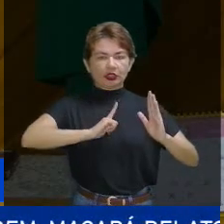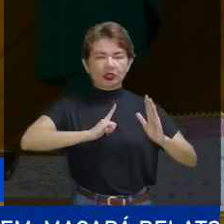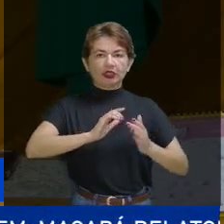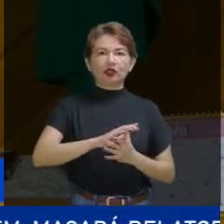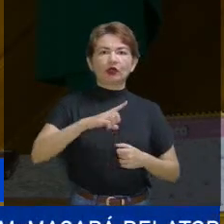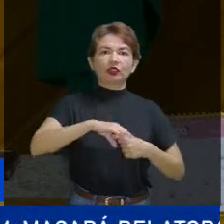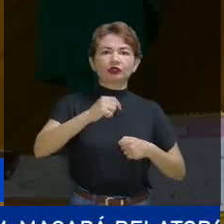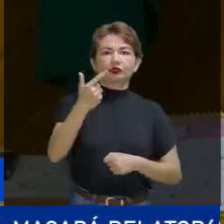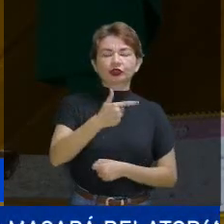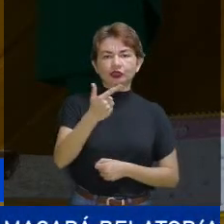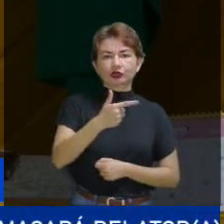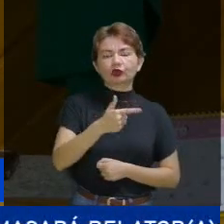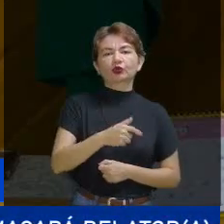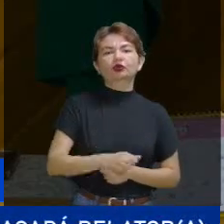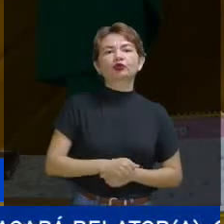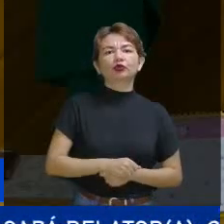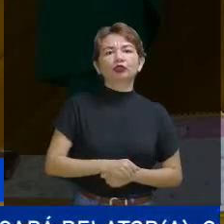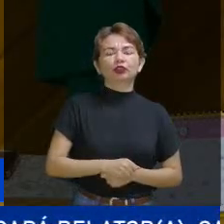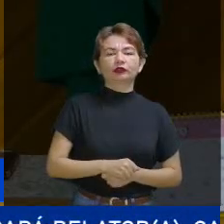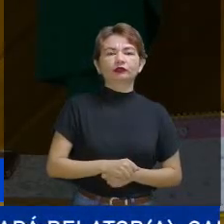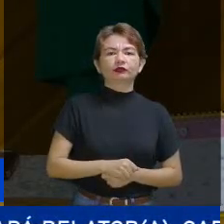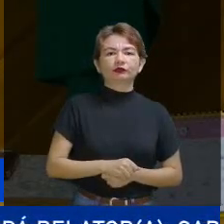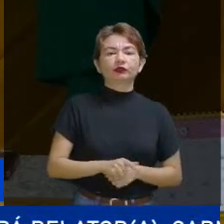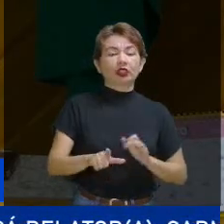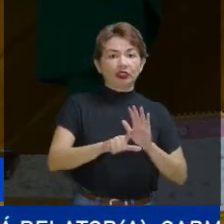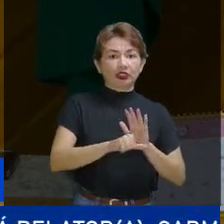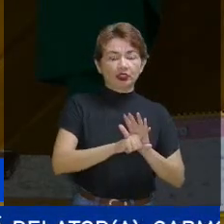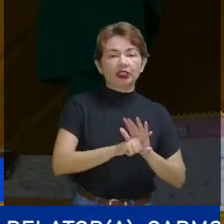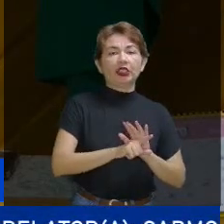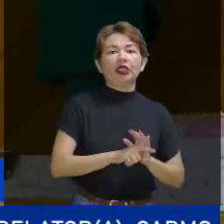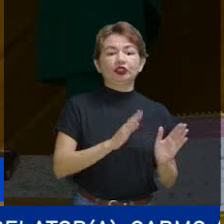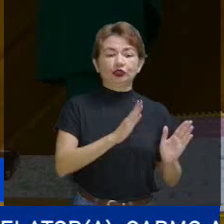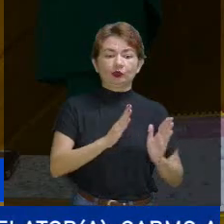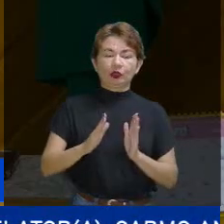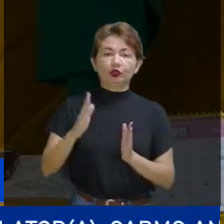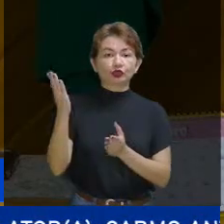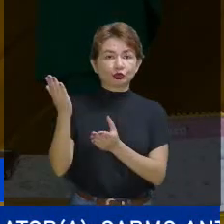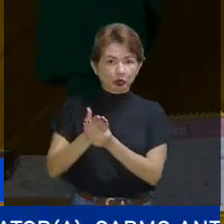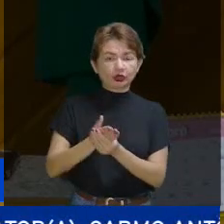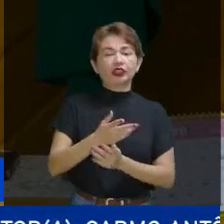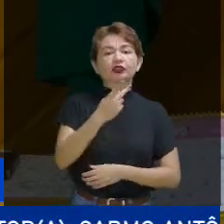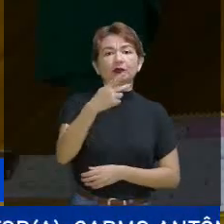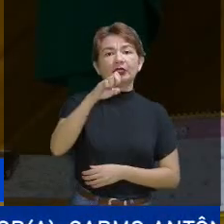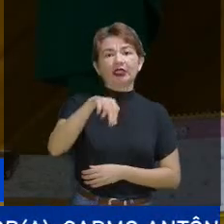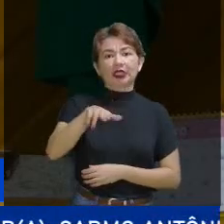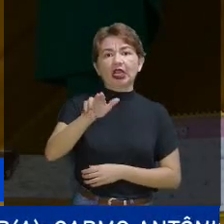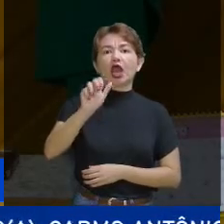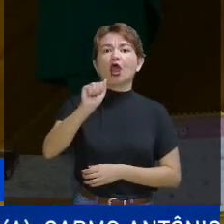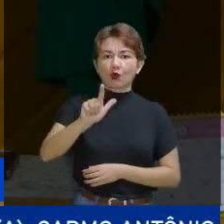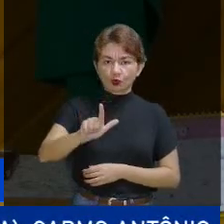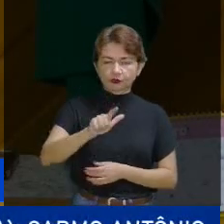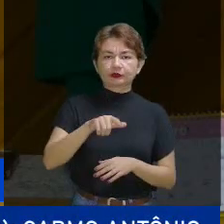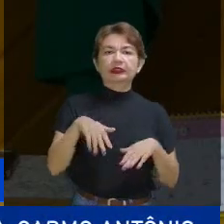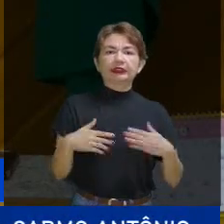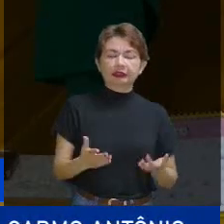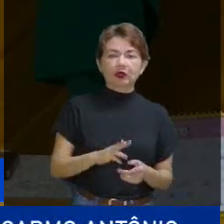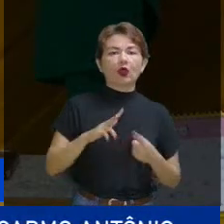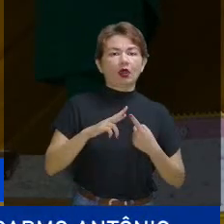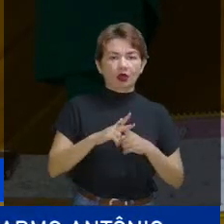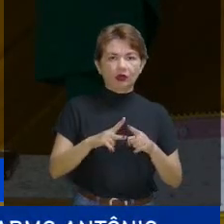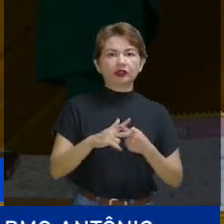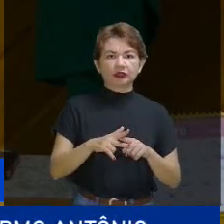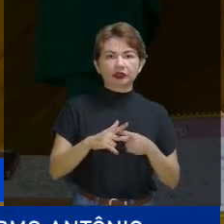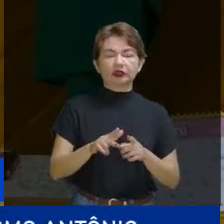artigo 2º do Código de Processo Penal para poder subsidiar todo o entendimento do Ministério Público nestes autos, no sentido de